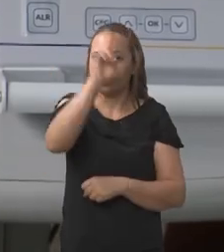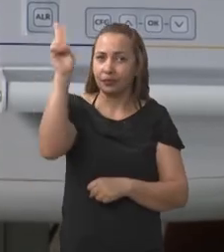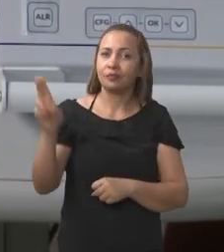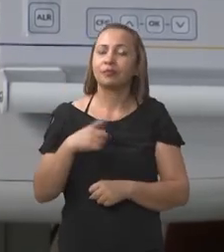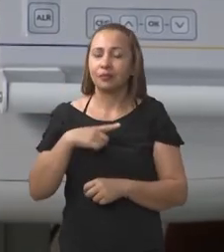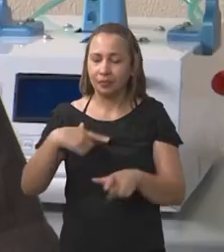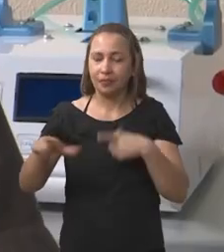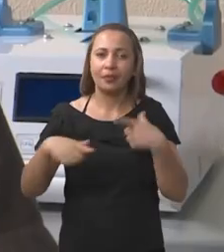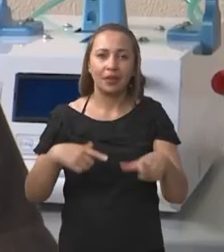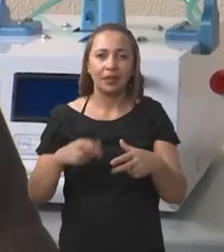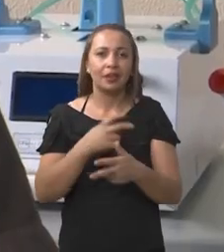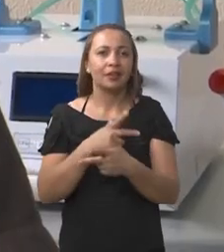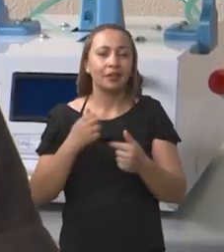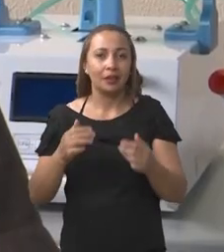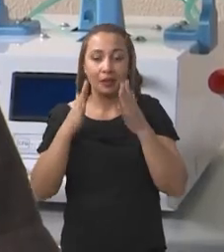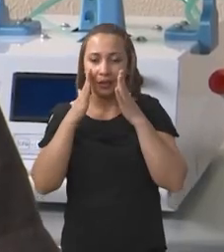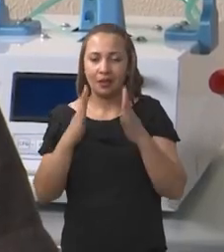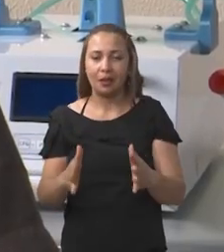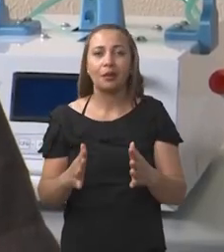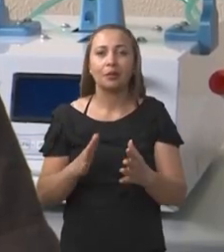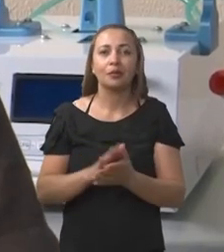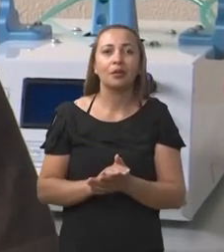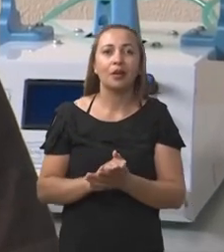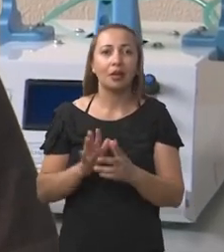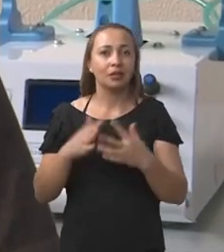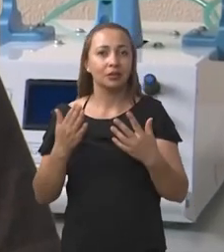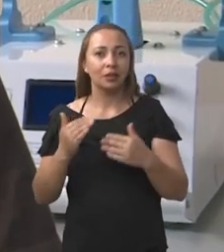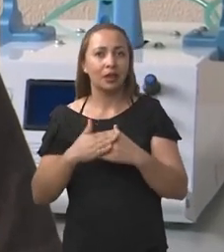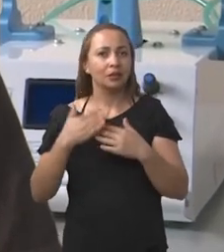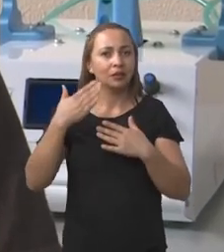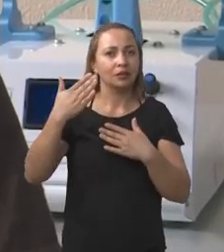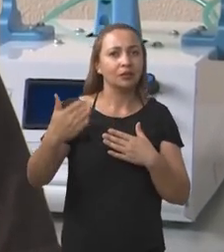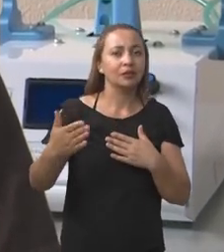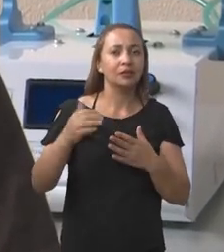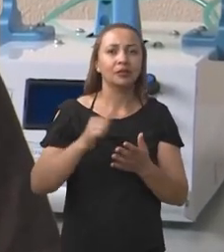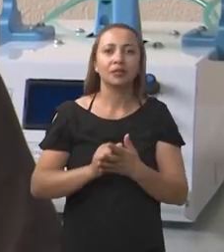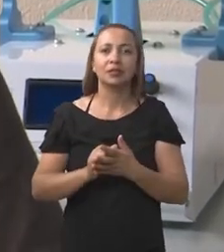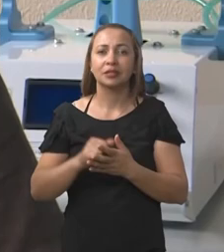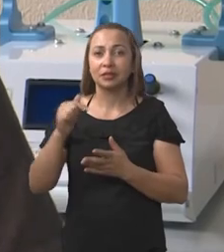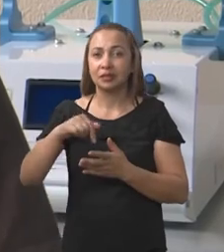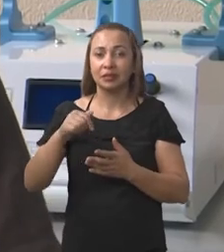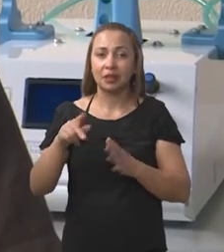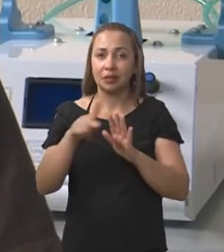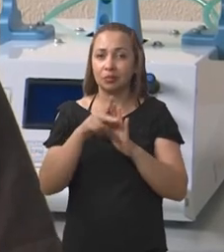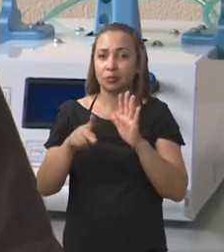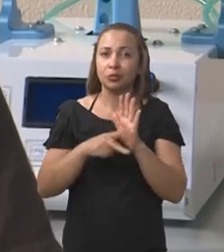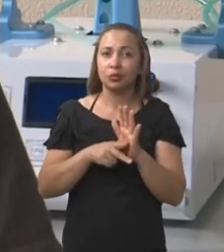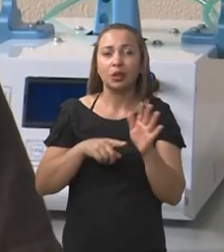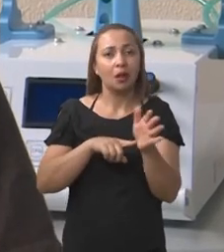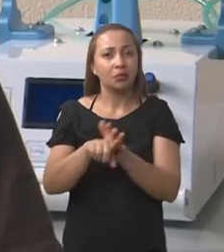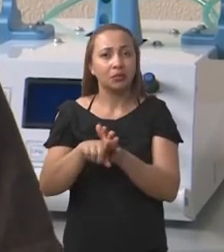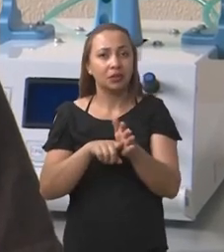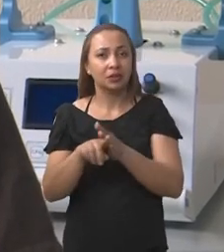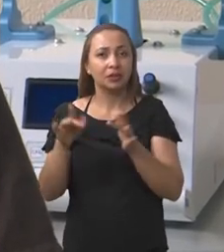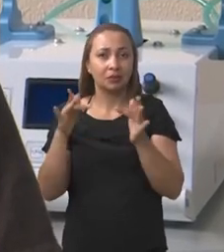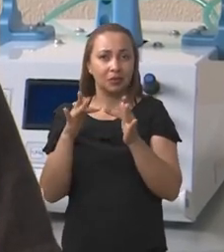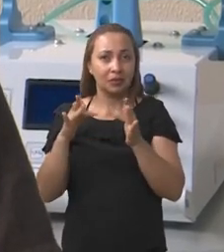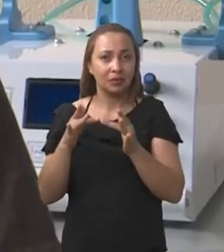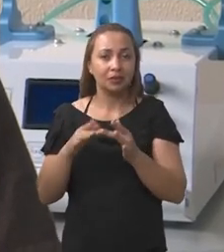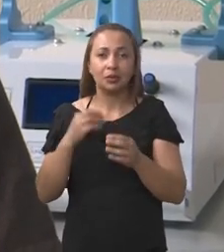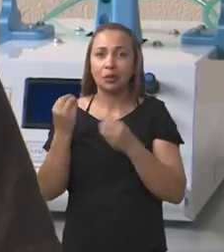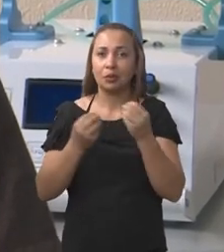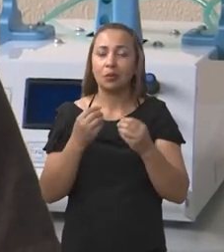tem trabalhado de várias formas nesse sentido, né? Tanto através desse tipo de projeto, que seria pesquisa aplicada,